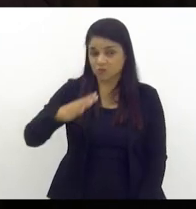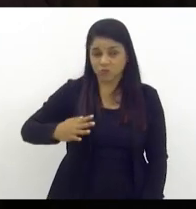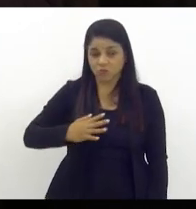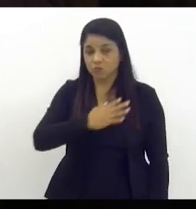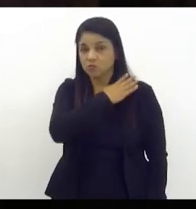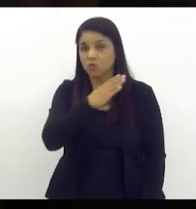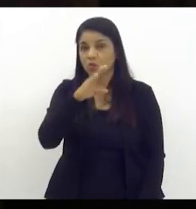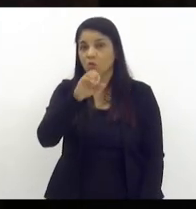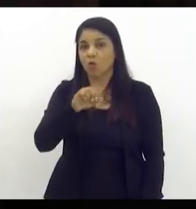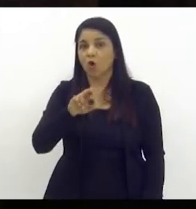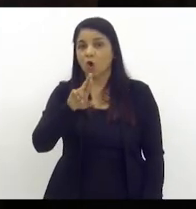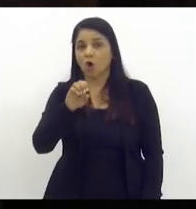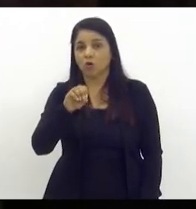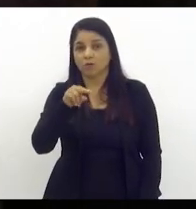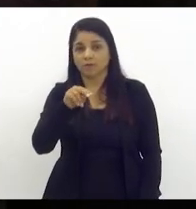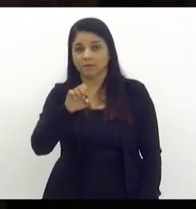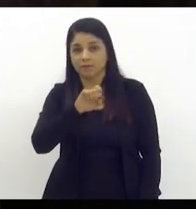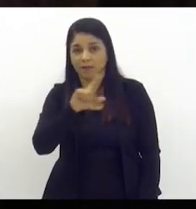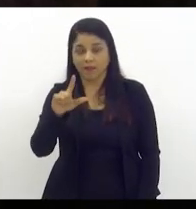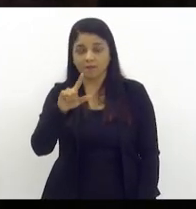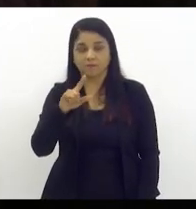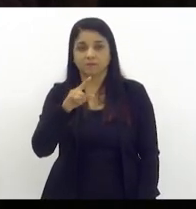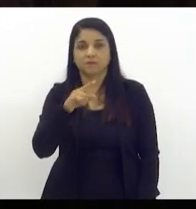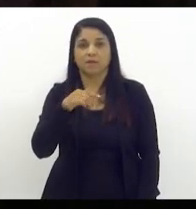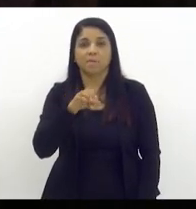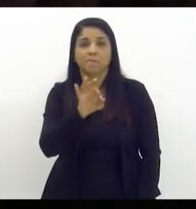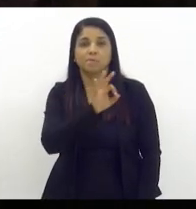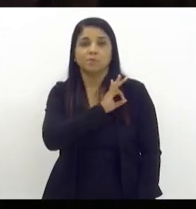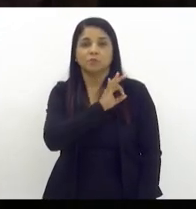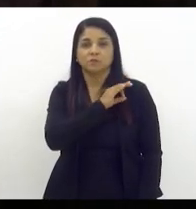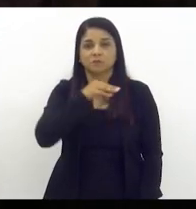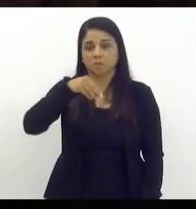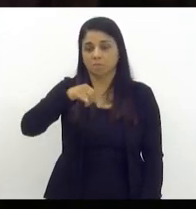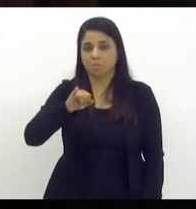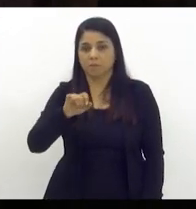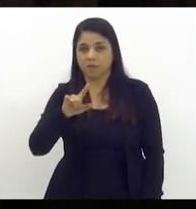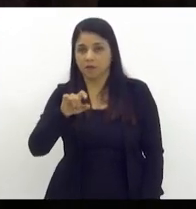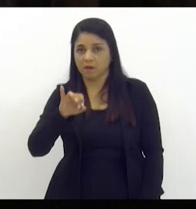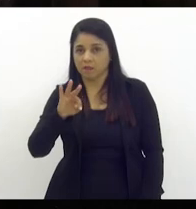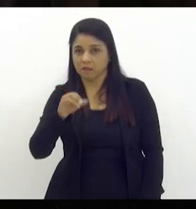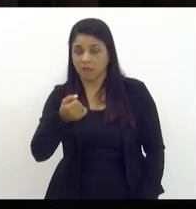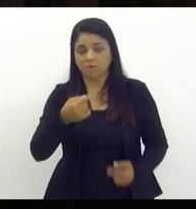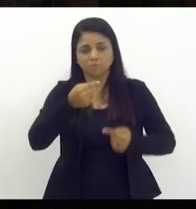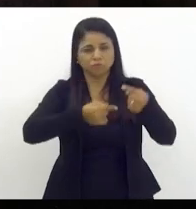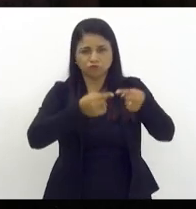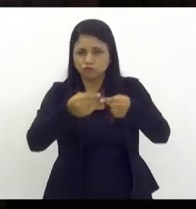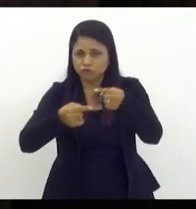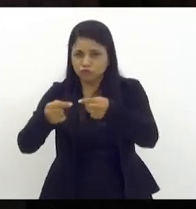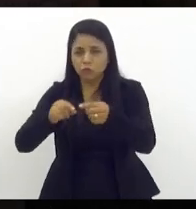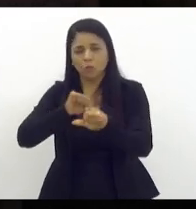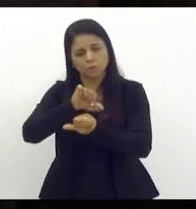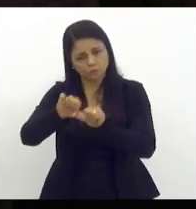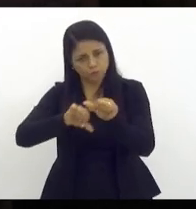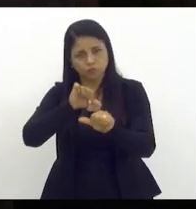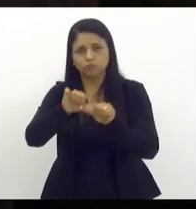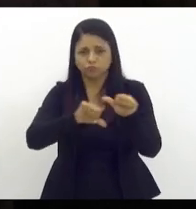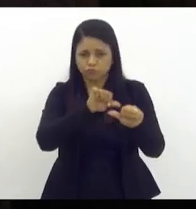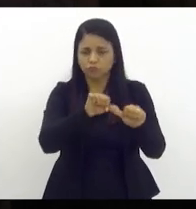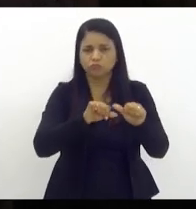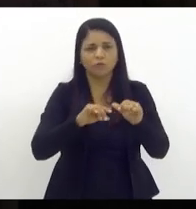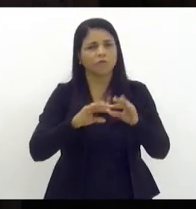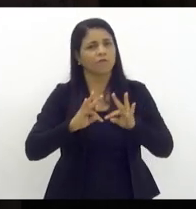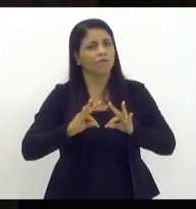PM e foi discutido com eles isso. Foram feitas várias modificações. Nós